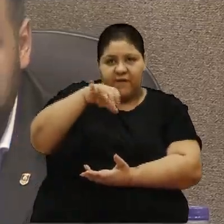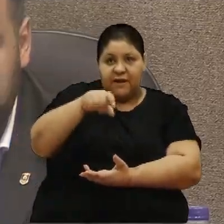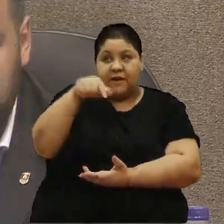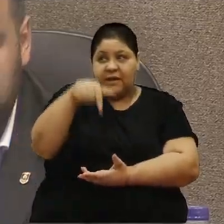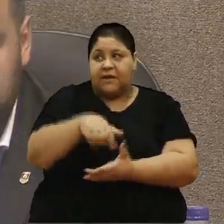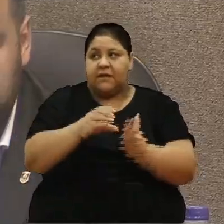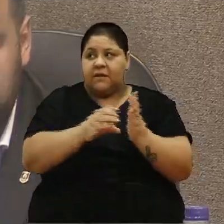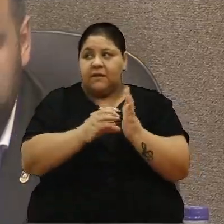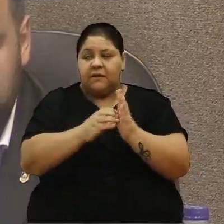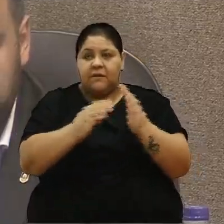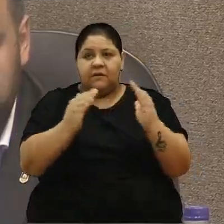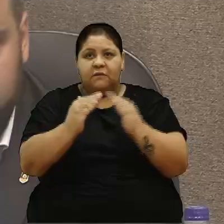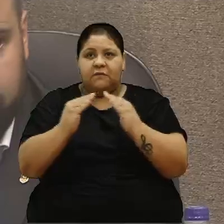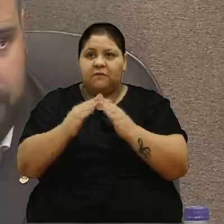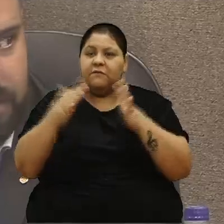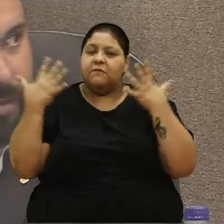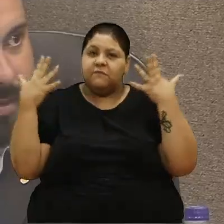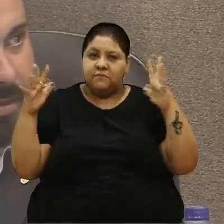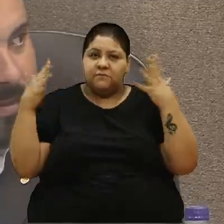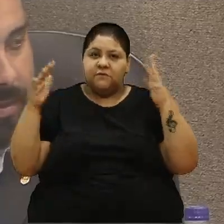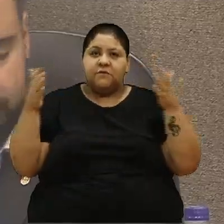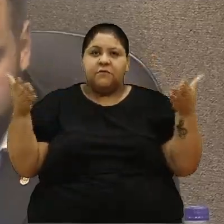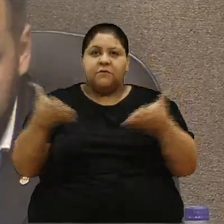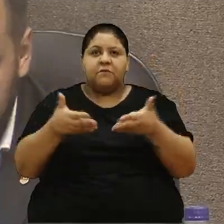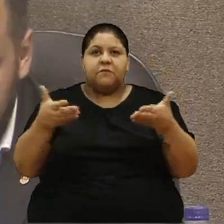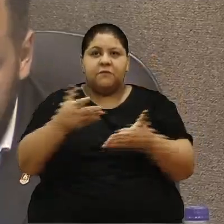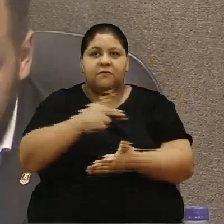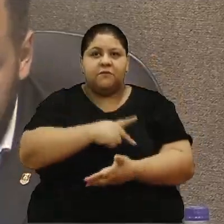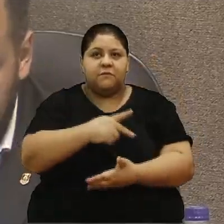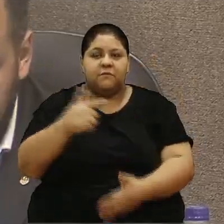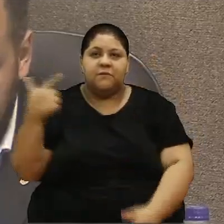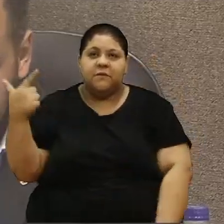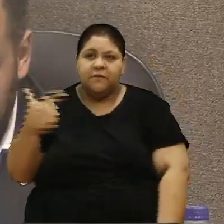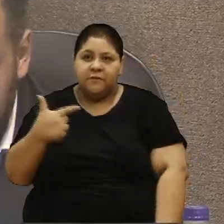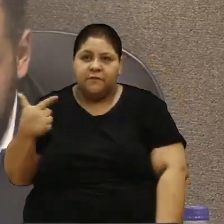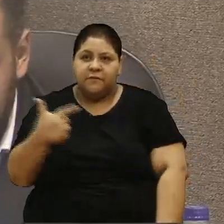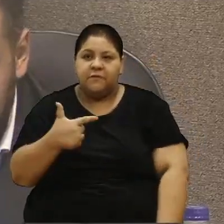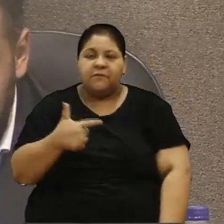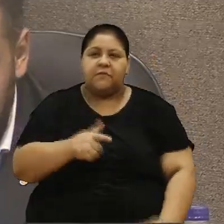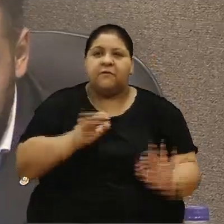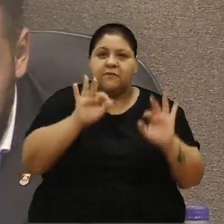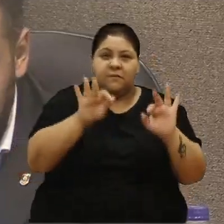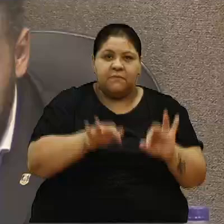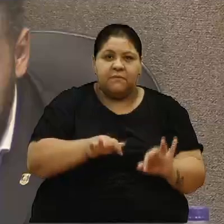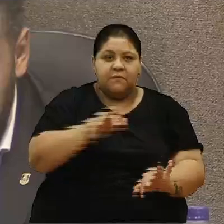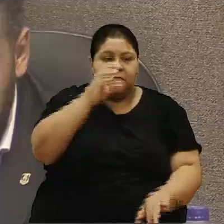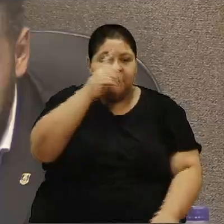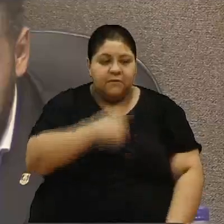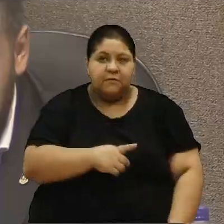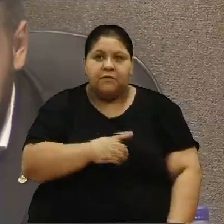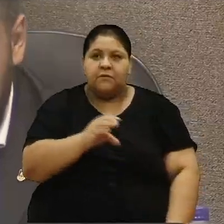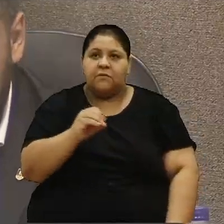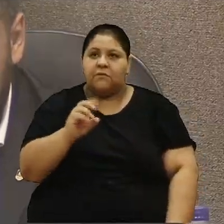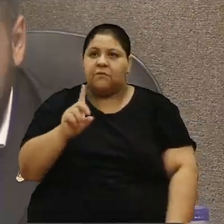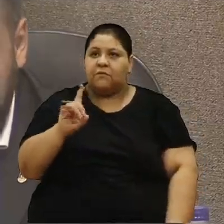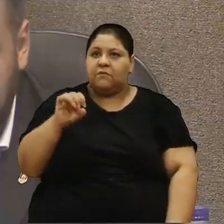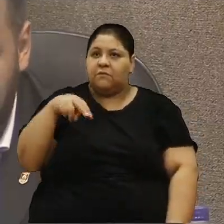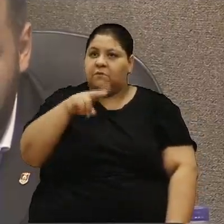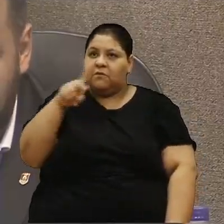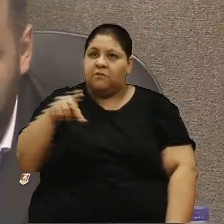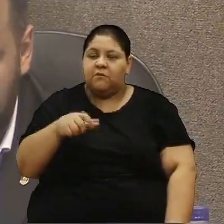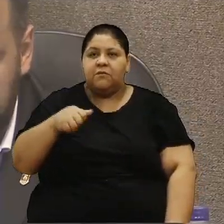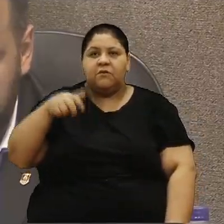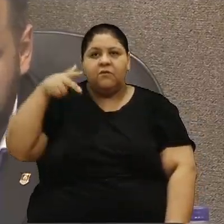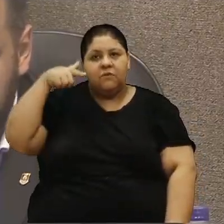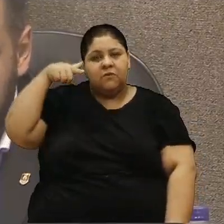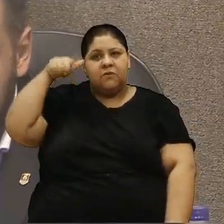casa, parabéns. Elas que são hoje presidente e vice da Ari, né, terminando o seu mandato. A Odinha também, que ontem ajudou na